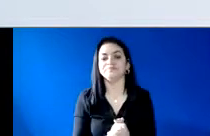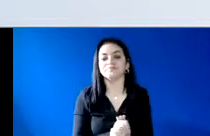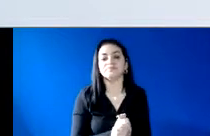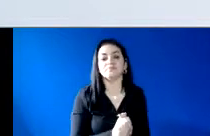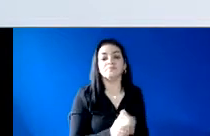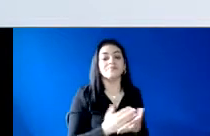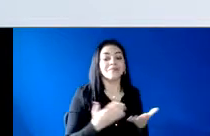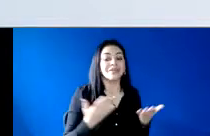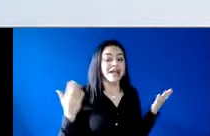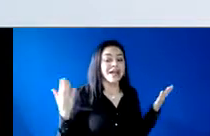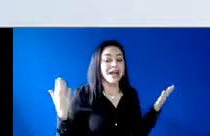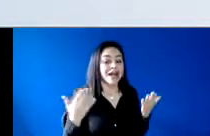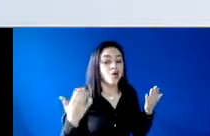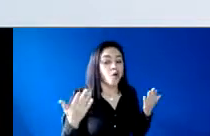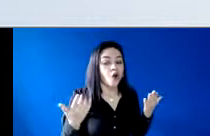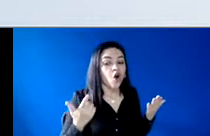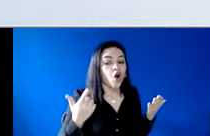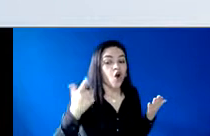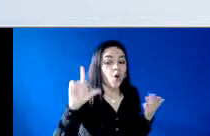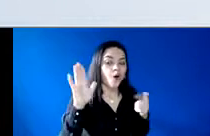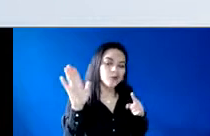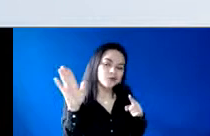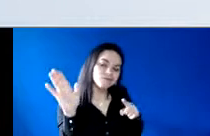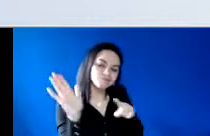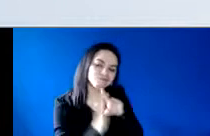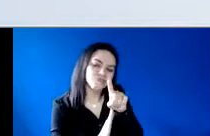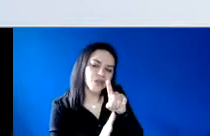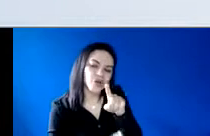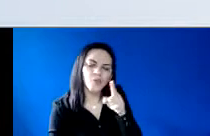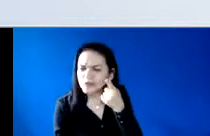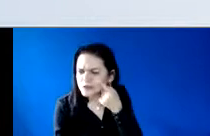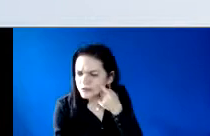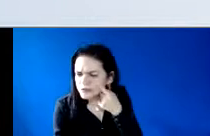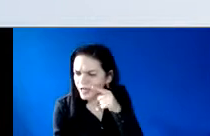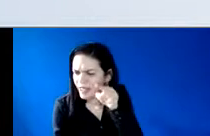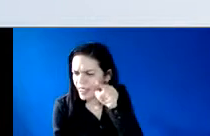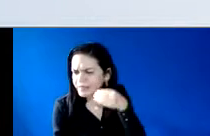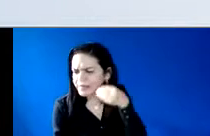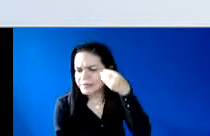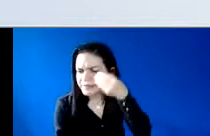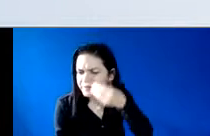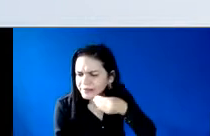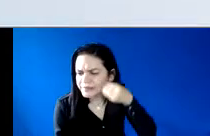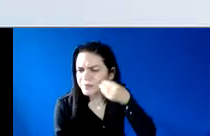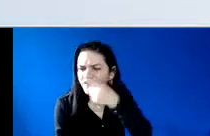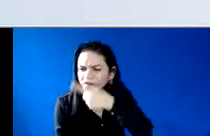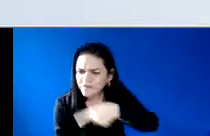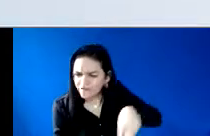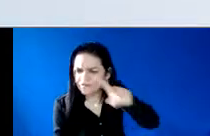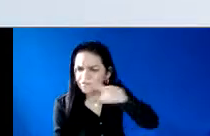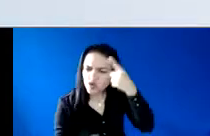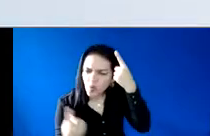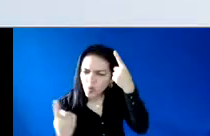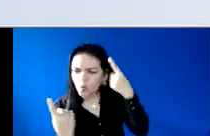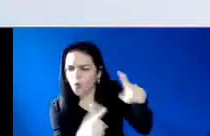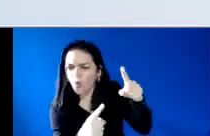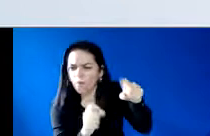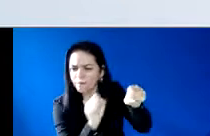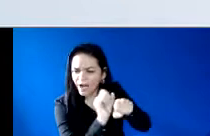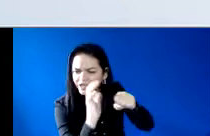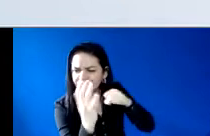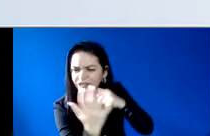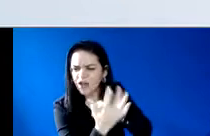Agora, uma outra pergunta interessante. Mas vem cá, essa experiência que vocês tiveram aí no combate da pandemia, que pelo que